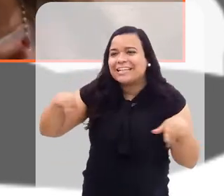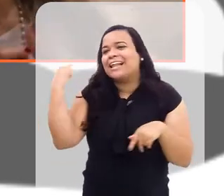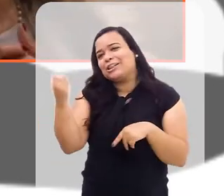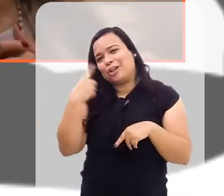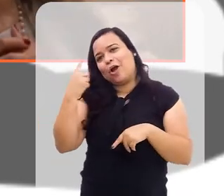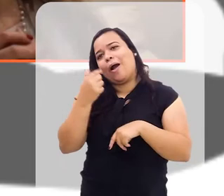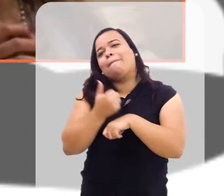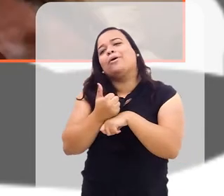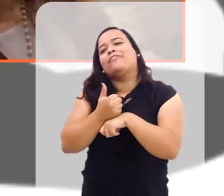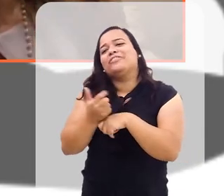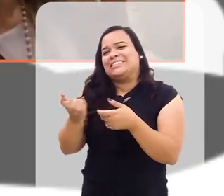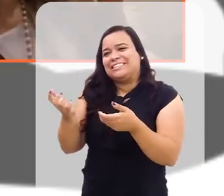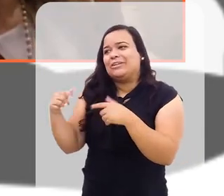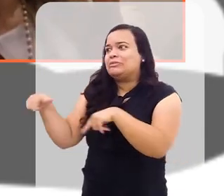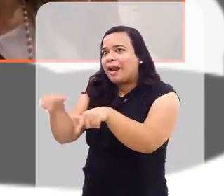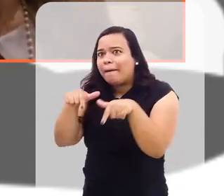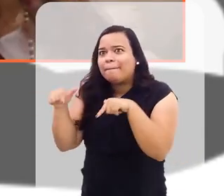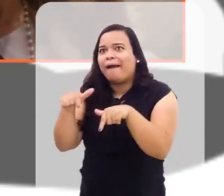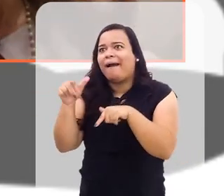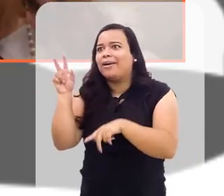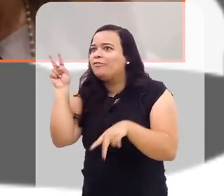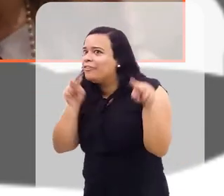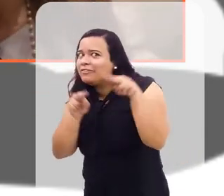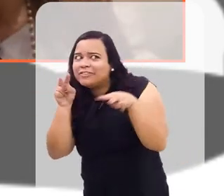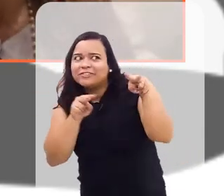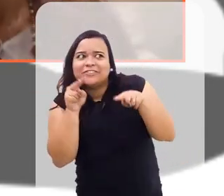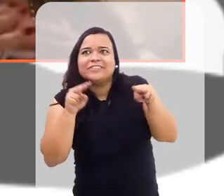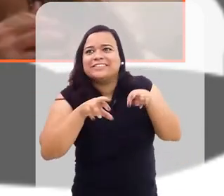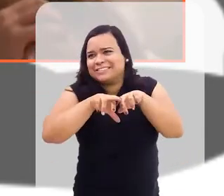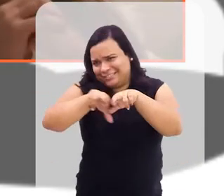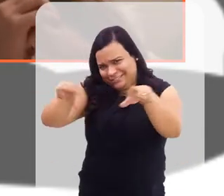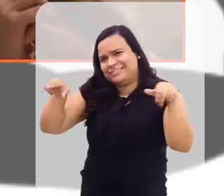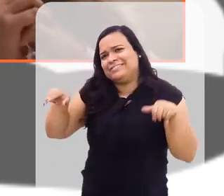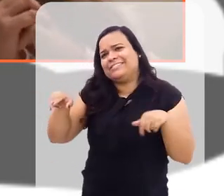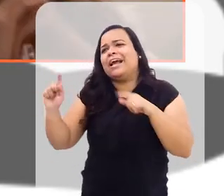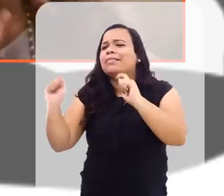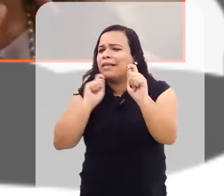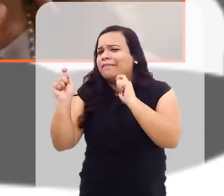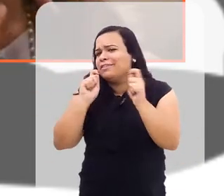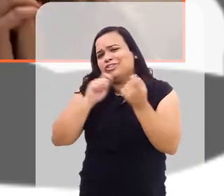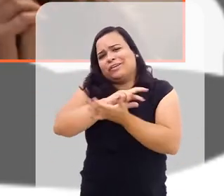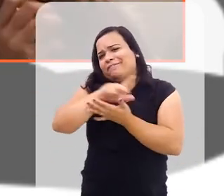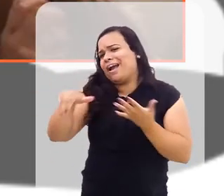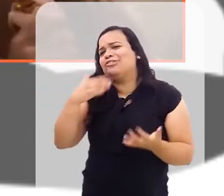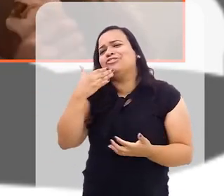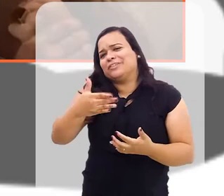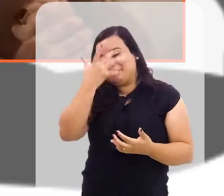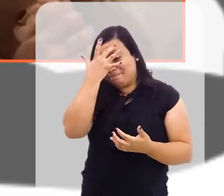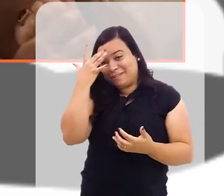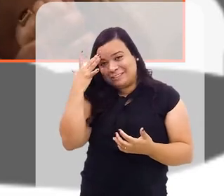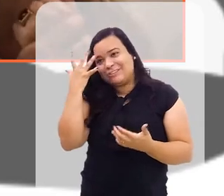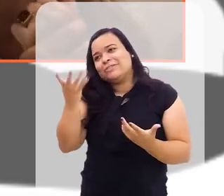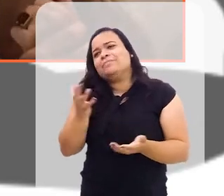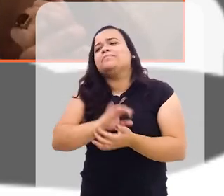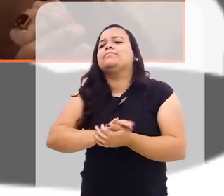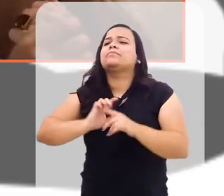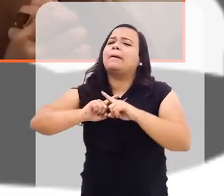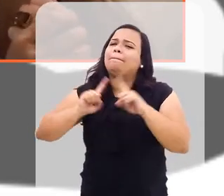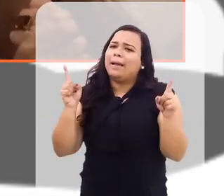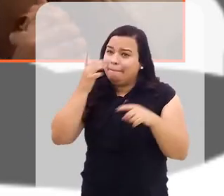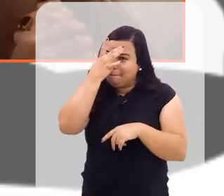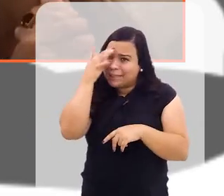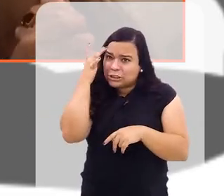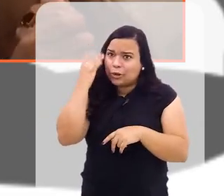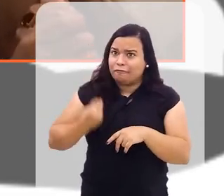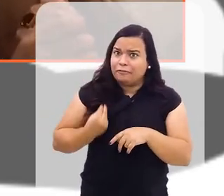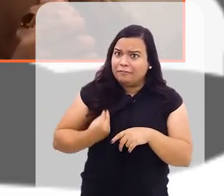nessa profissão é um generalista, muito generalista. Então, você entrevista de A a Z. Agora, alguém que tenha vivido